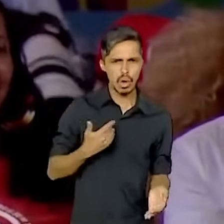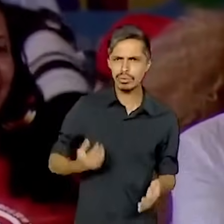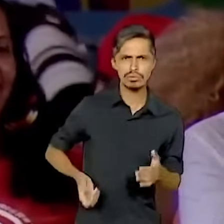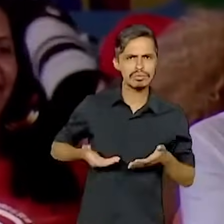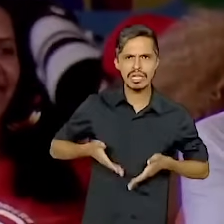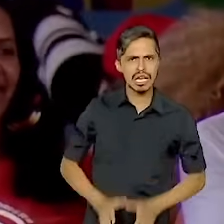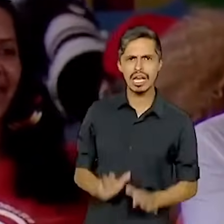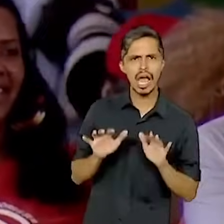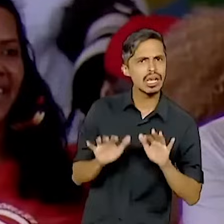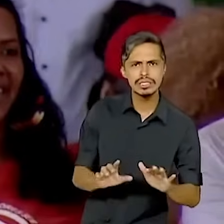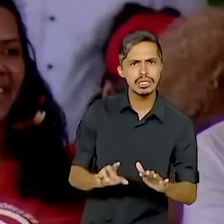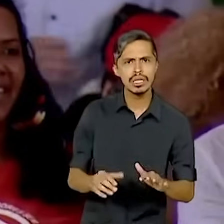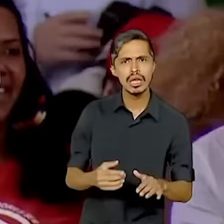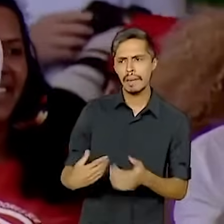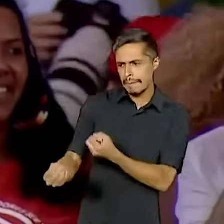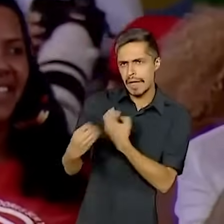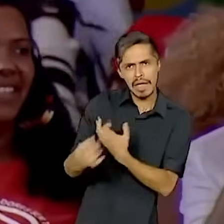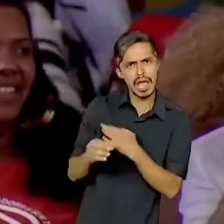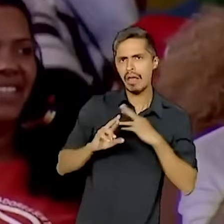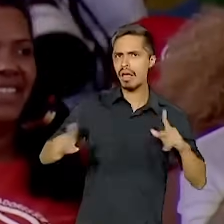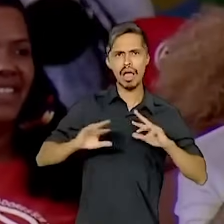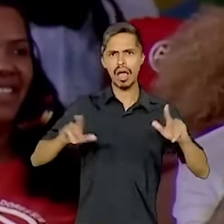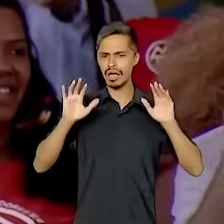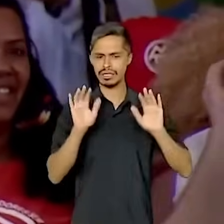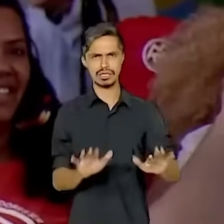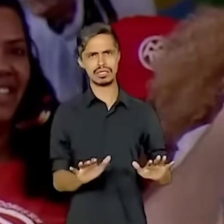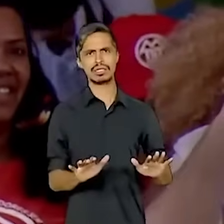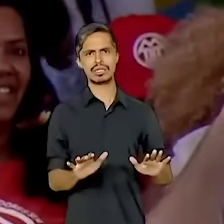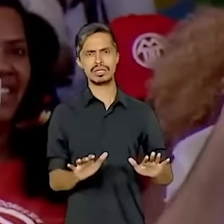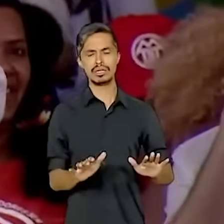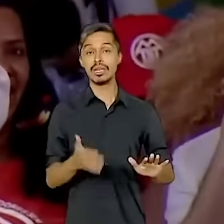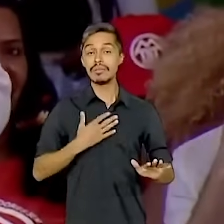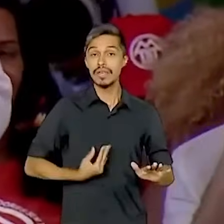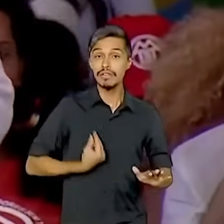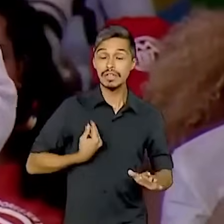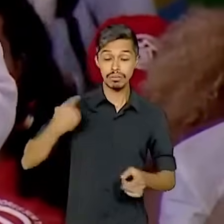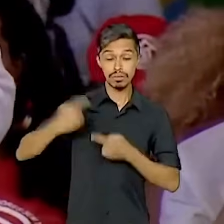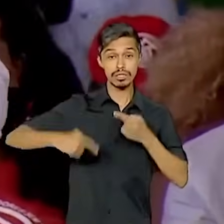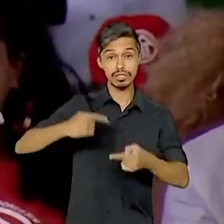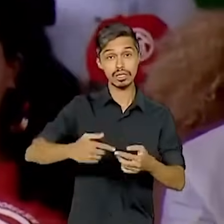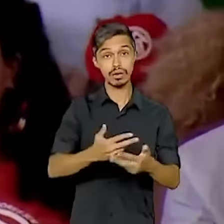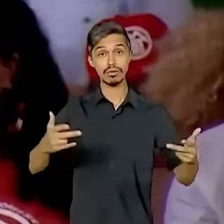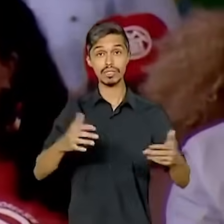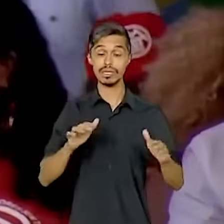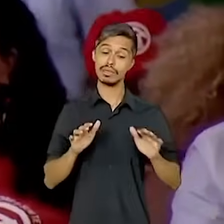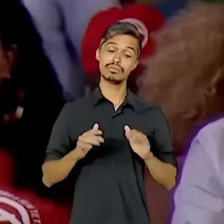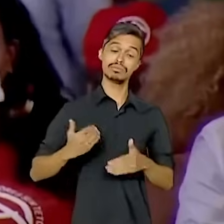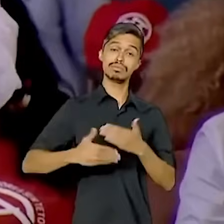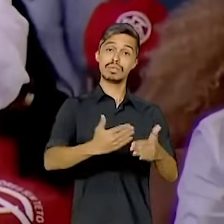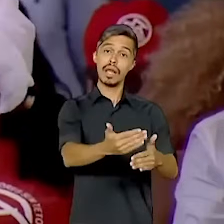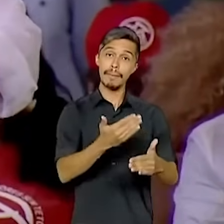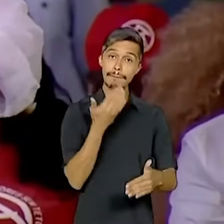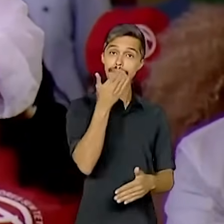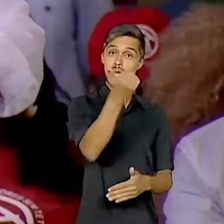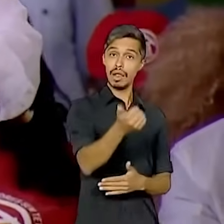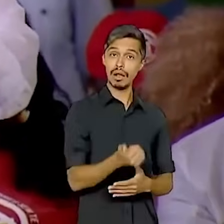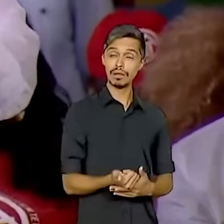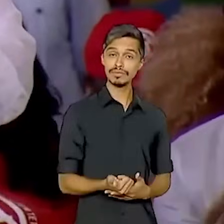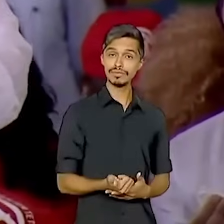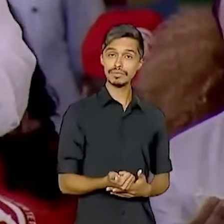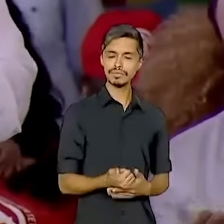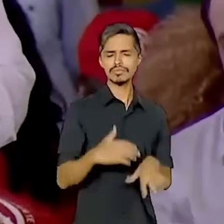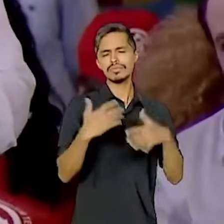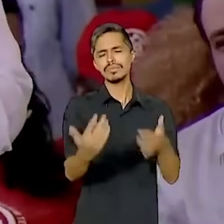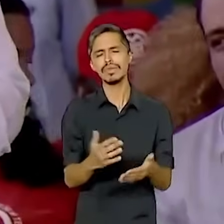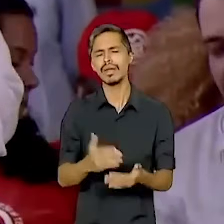assim, não fui educado assim e na minha vida política a coisa também é assim. Mas eu quero agradecer aos